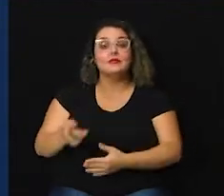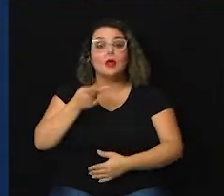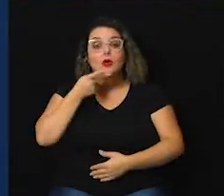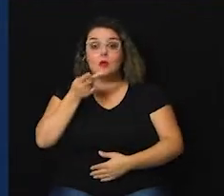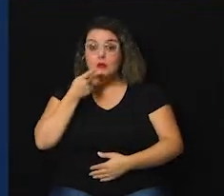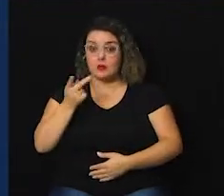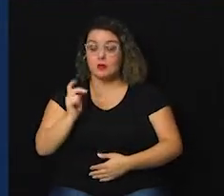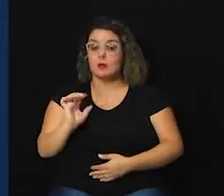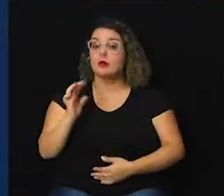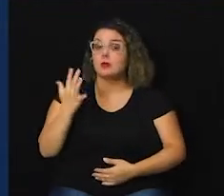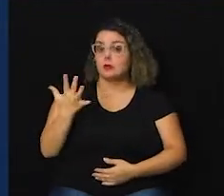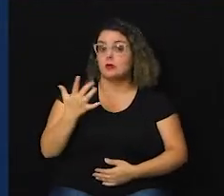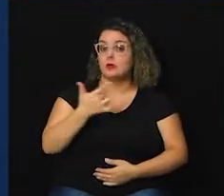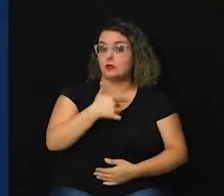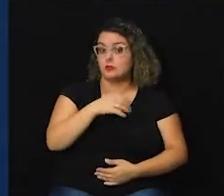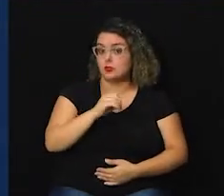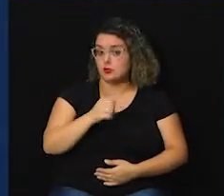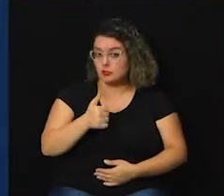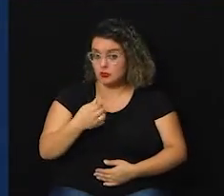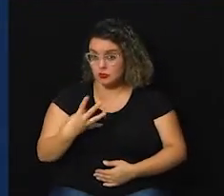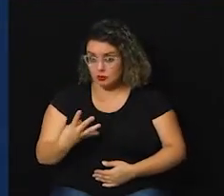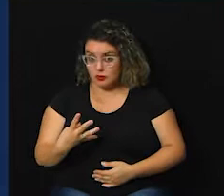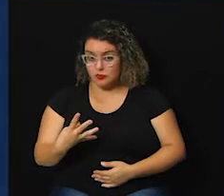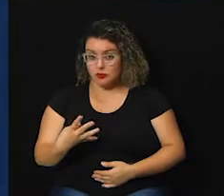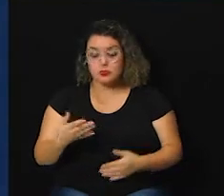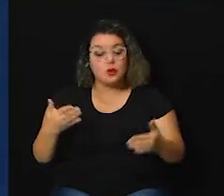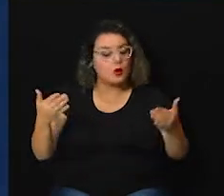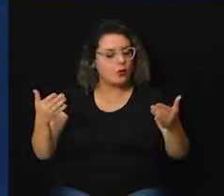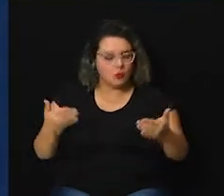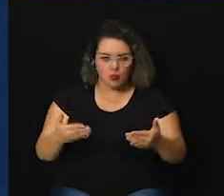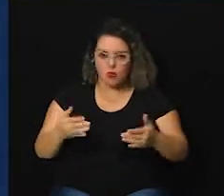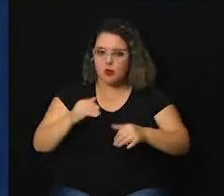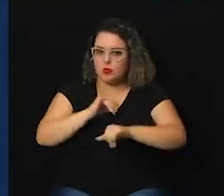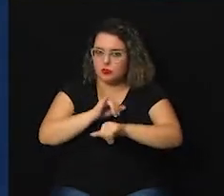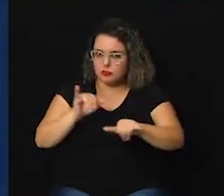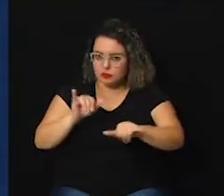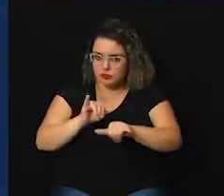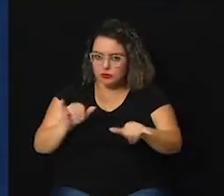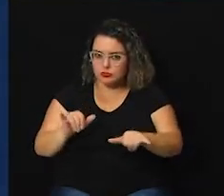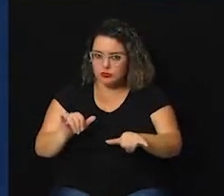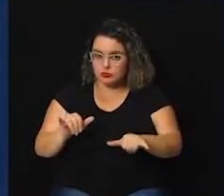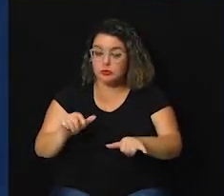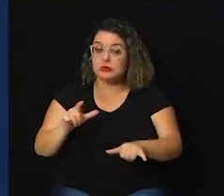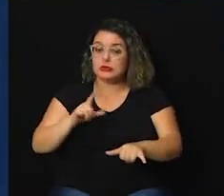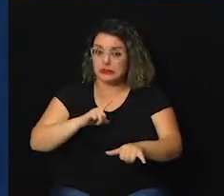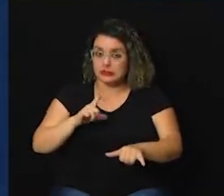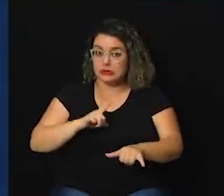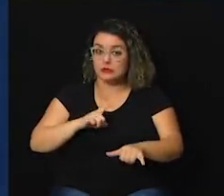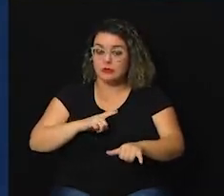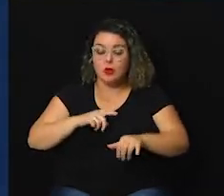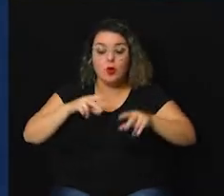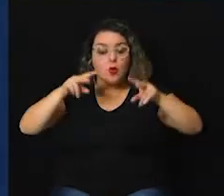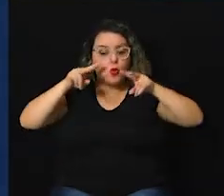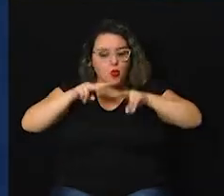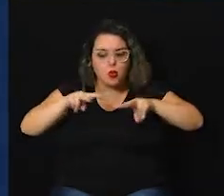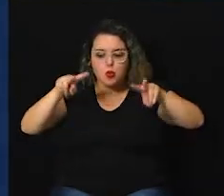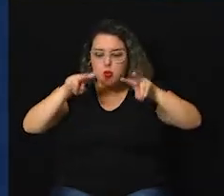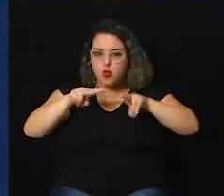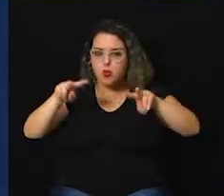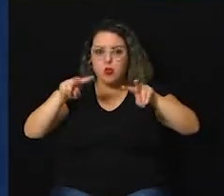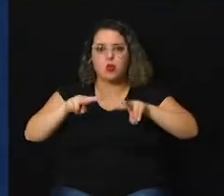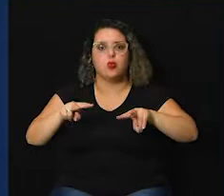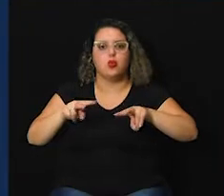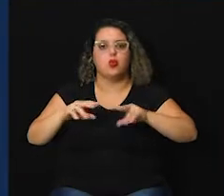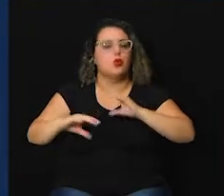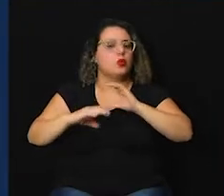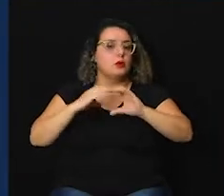um caso que aconteceu em 2014, mas que só agora foi divulgado e que tem ganhado ampla visibilidade em